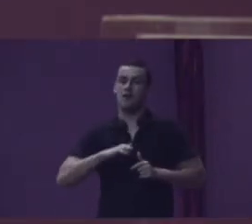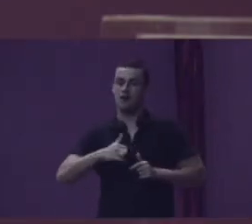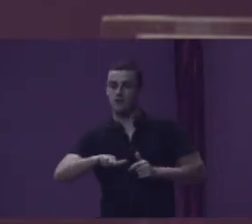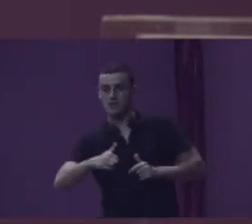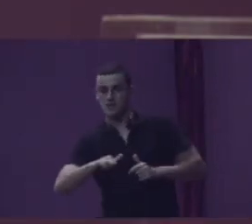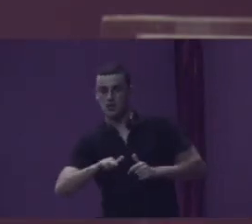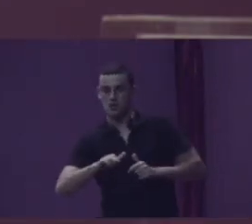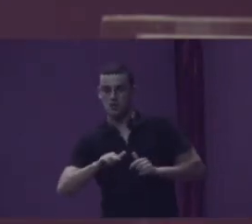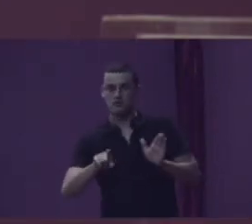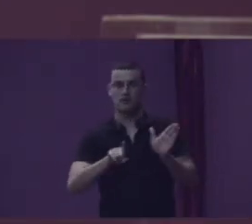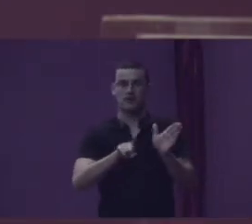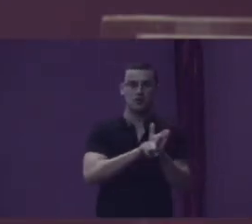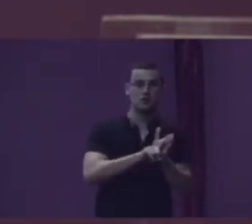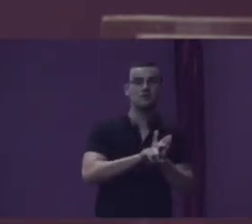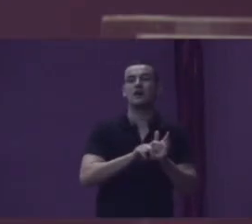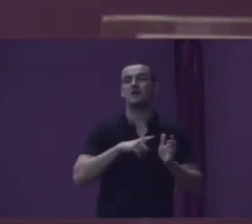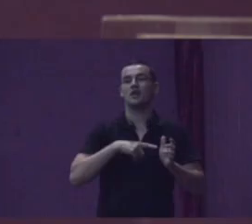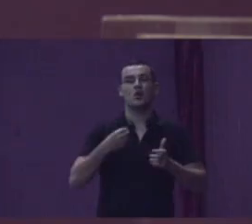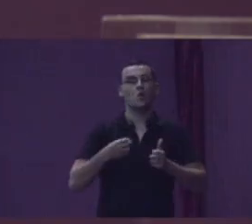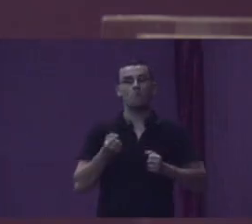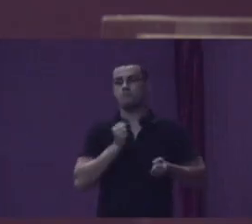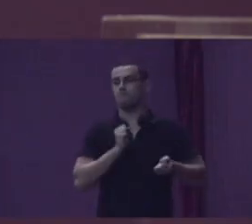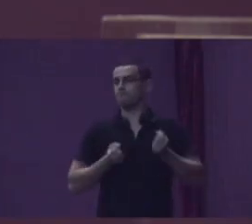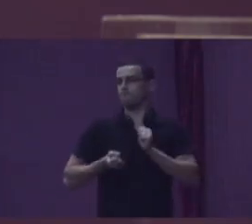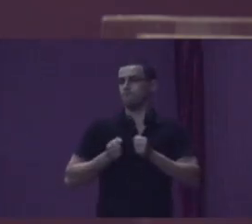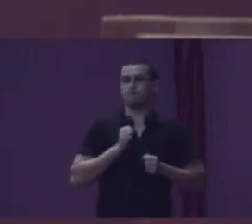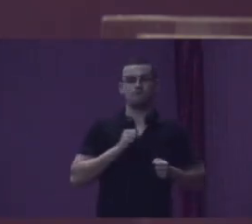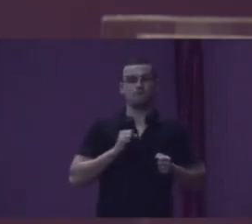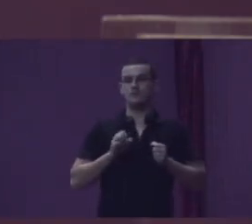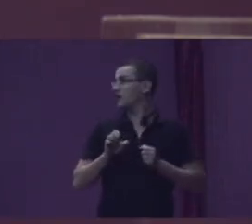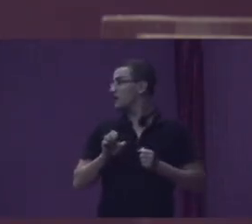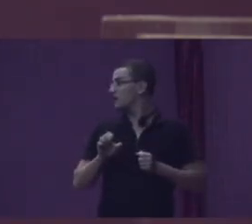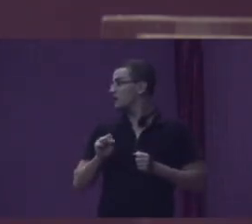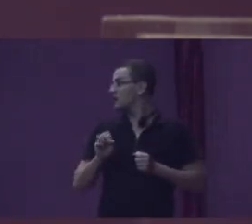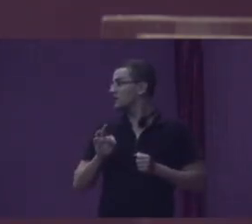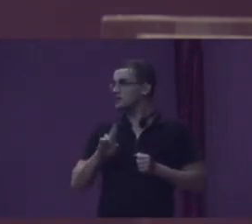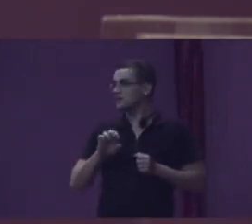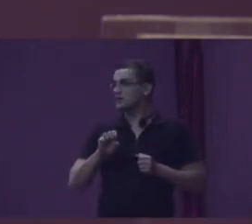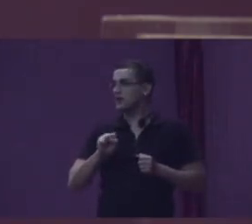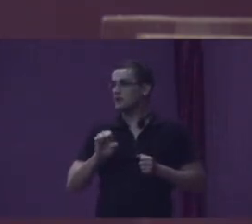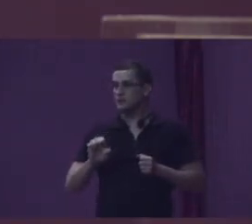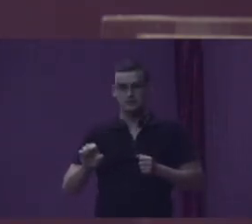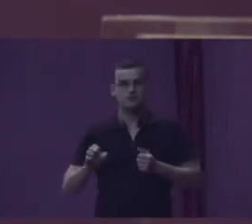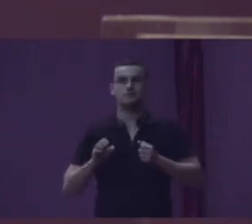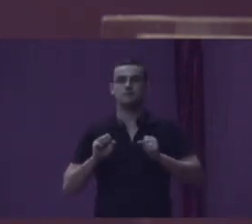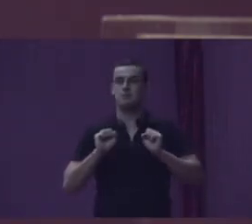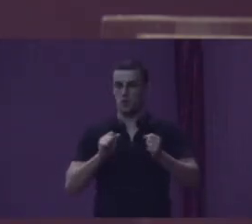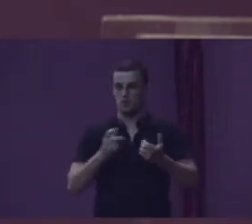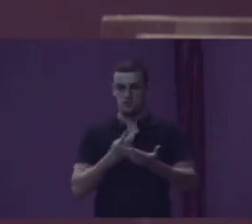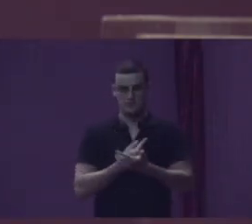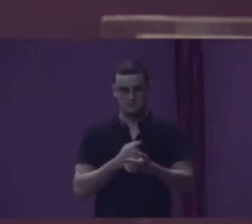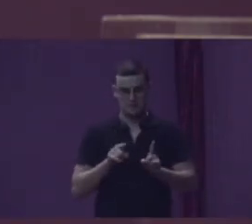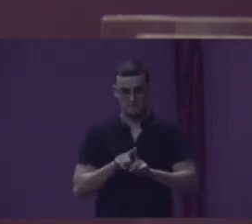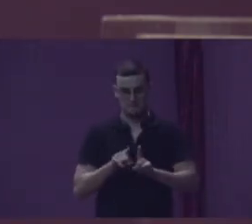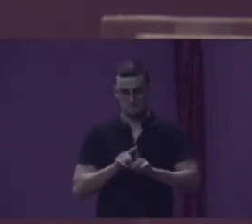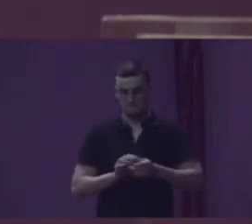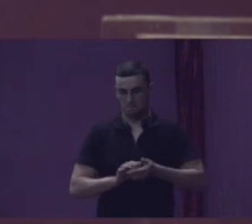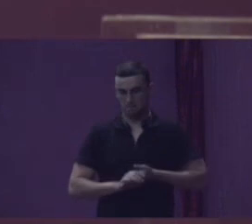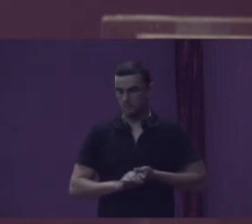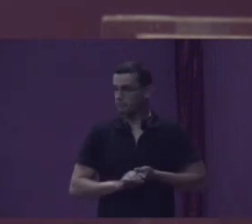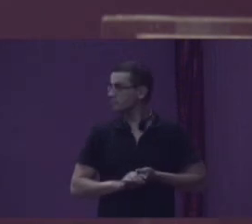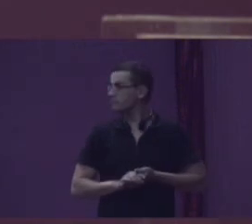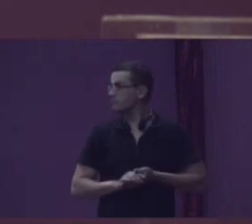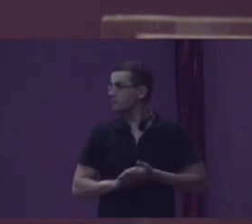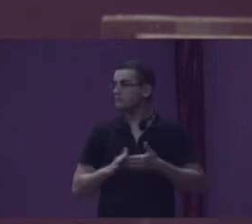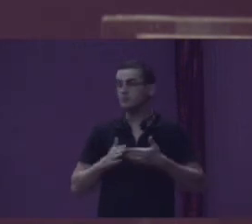profissionais, de estresse ou de burnout. E tem risco para a instituição. Ok, então vamos acabar